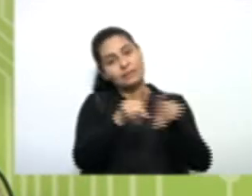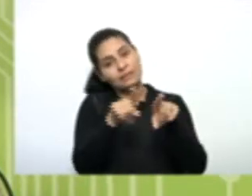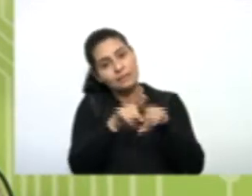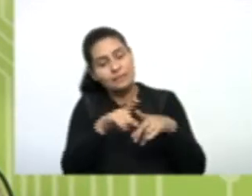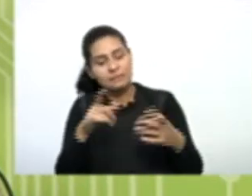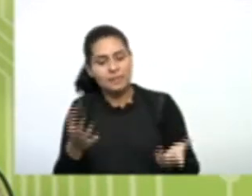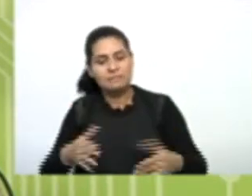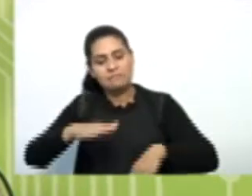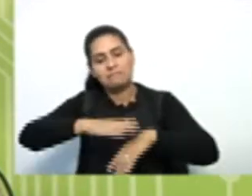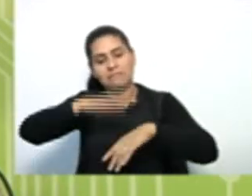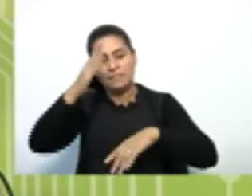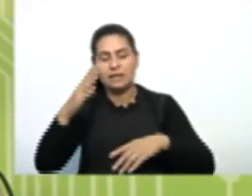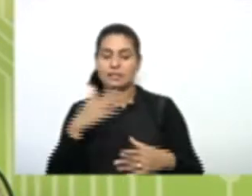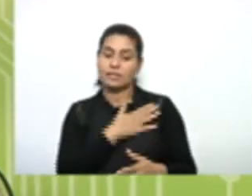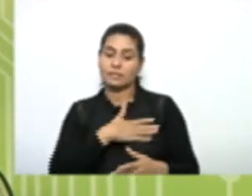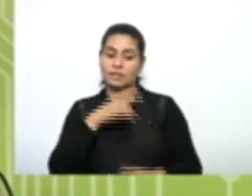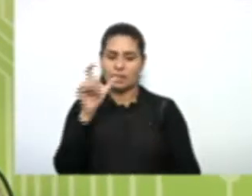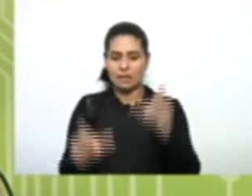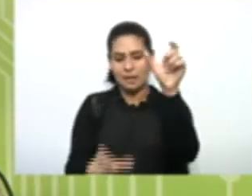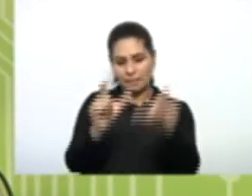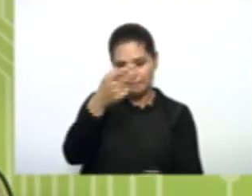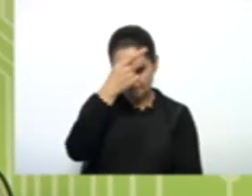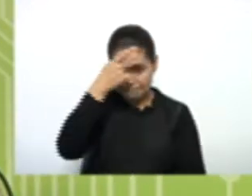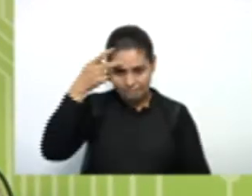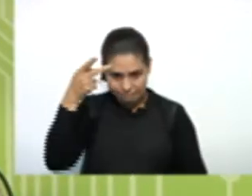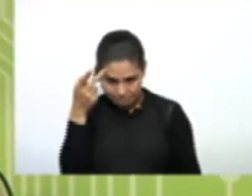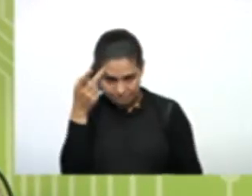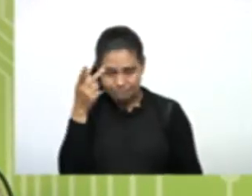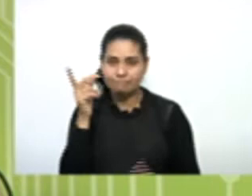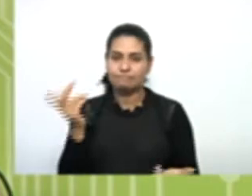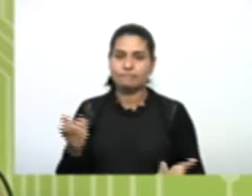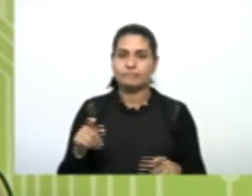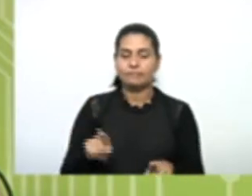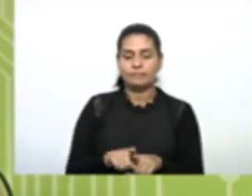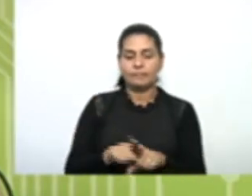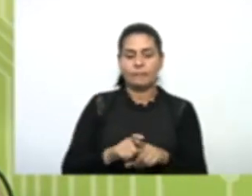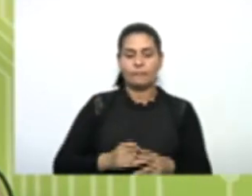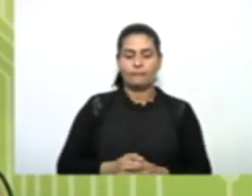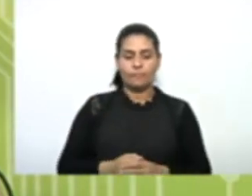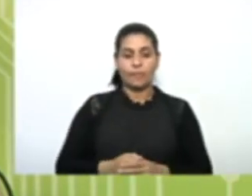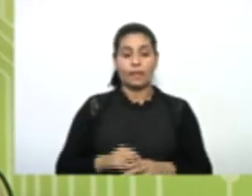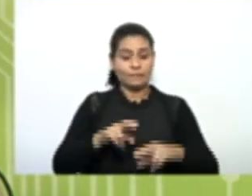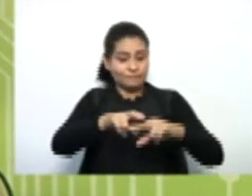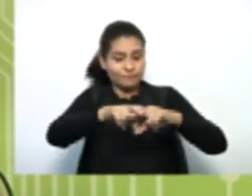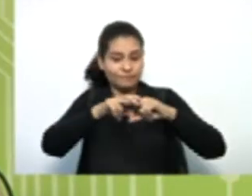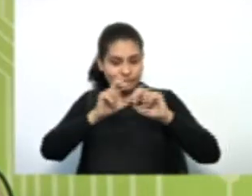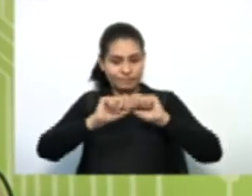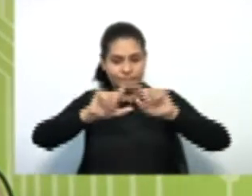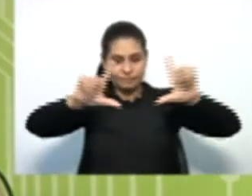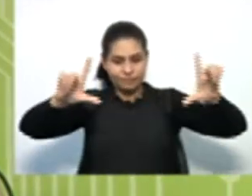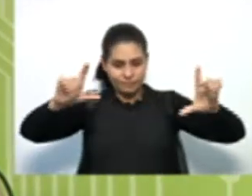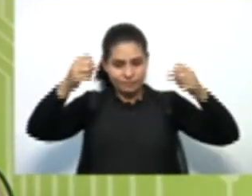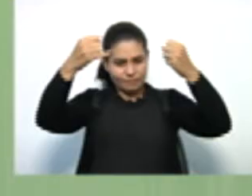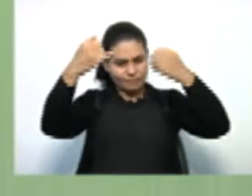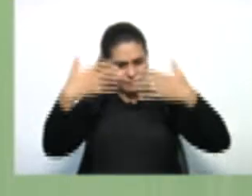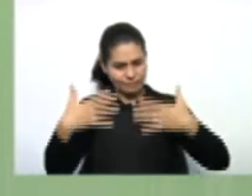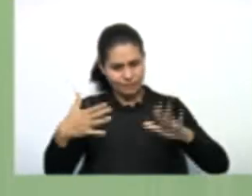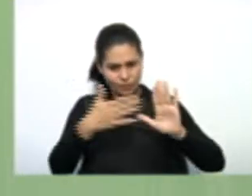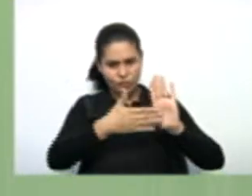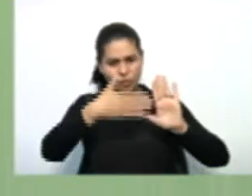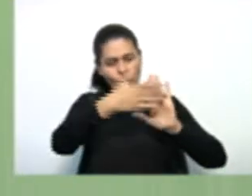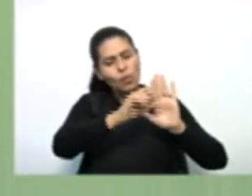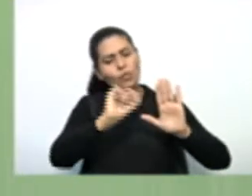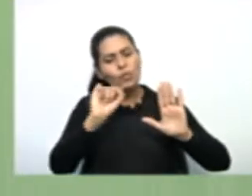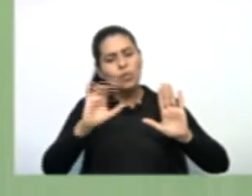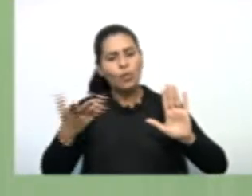peso muito grande para a satisfação pessoal dos indivíduos. Por isso a gente pode ver no slide uma definição de que as